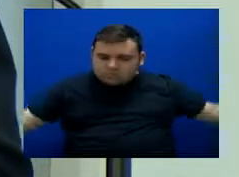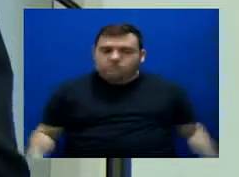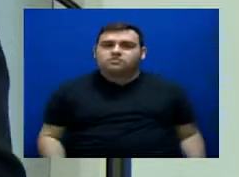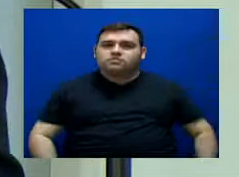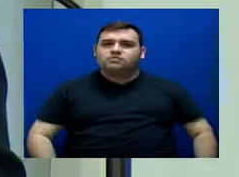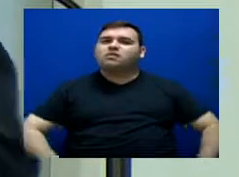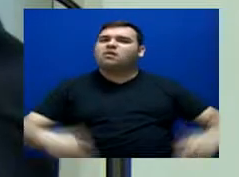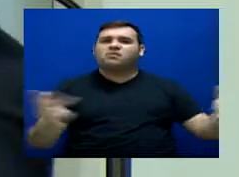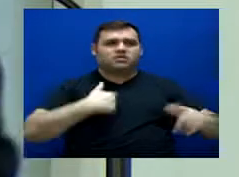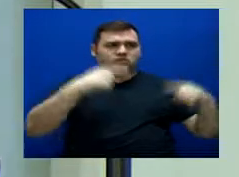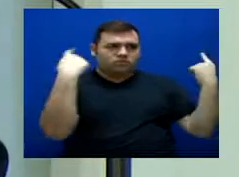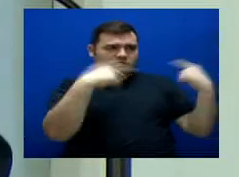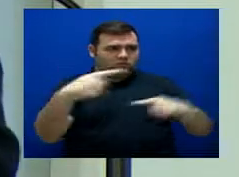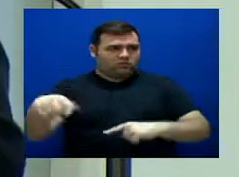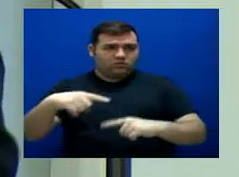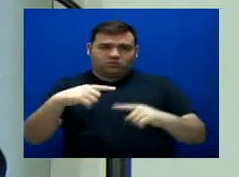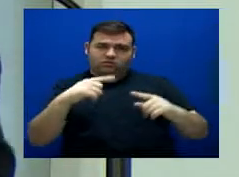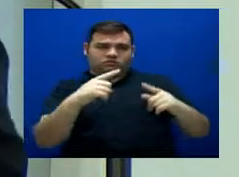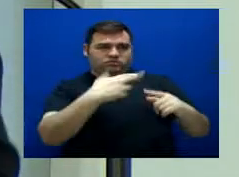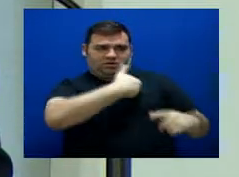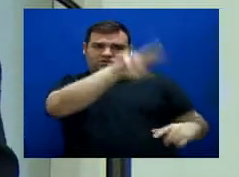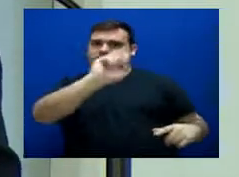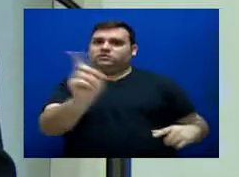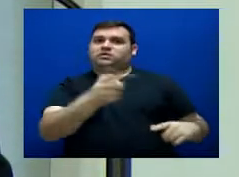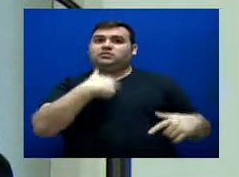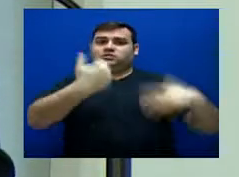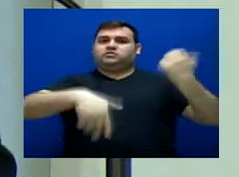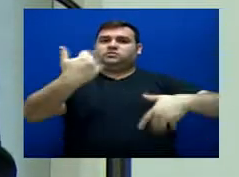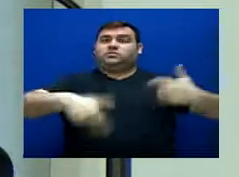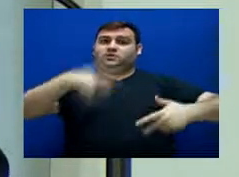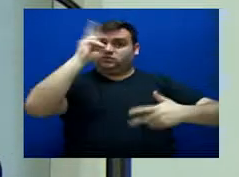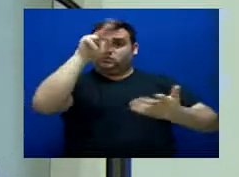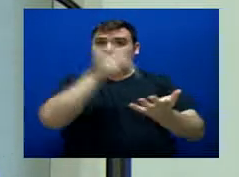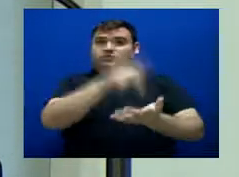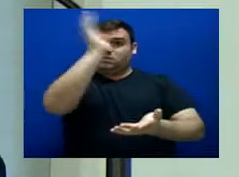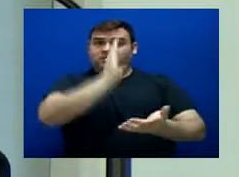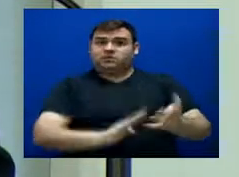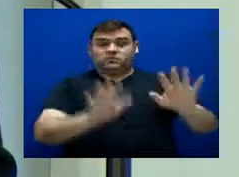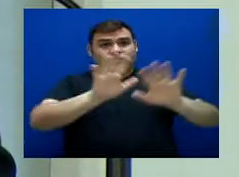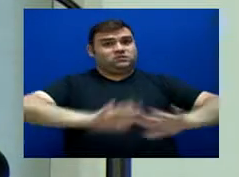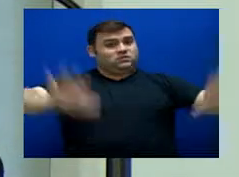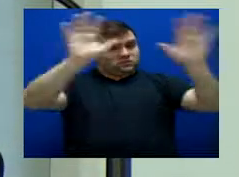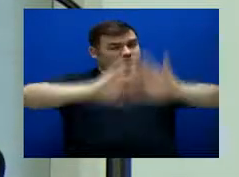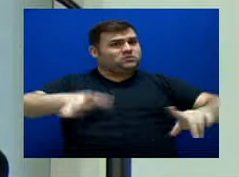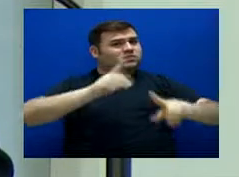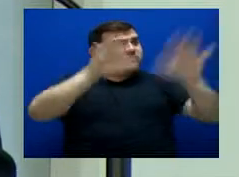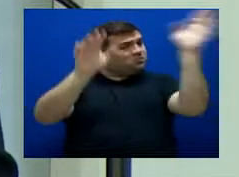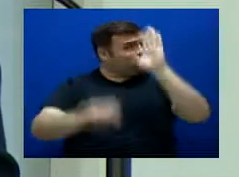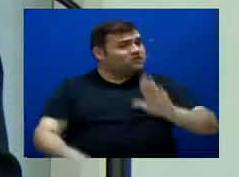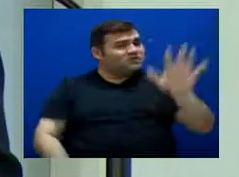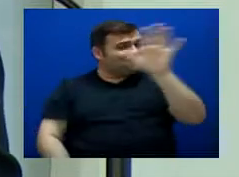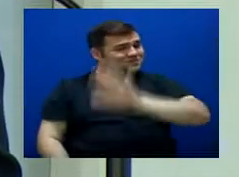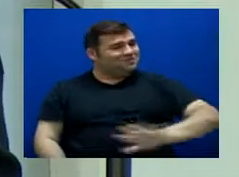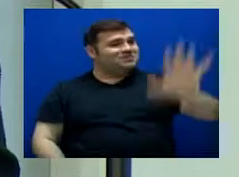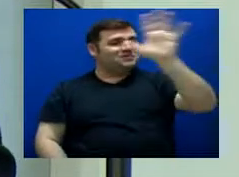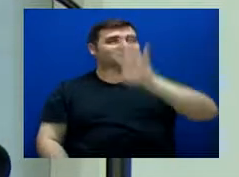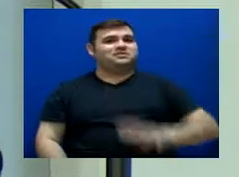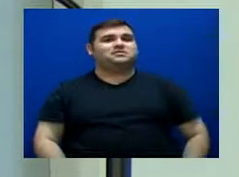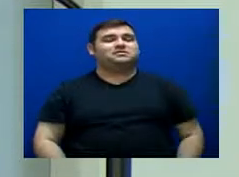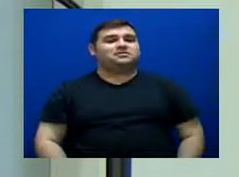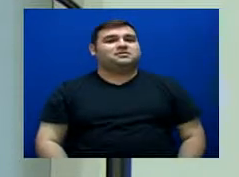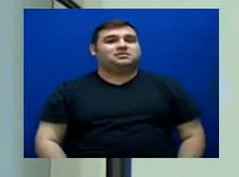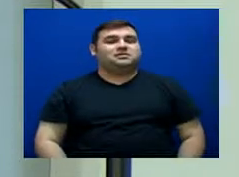Eu não estou aqui criticando nenhuma religião, estou dando um parecer do que está acontecendo no Brasil e em todo o mundo, em geral.